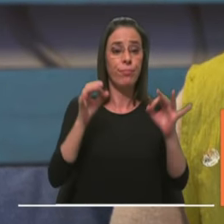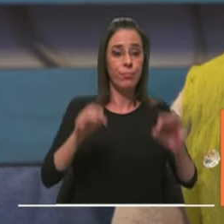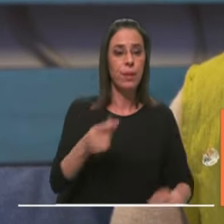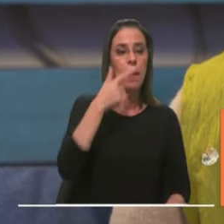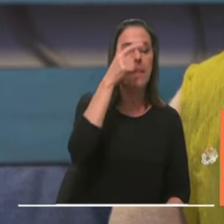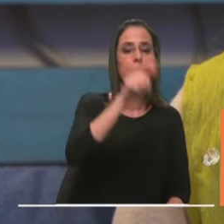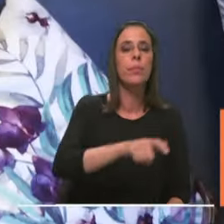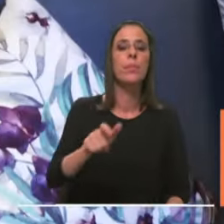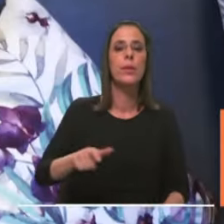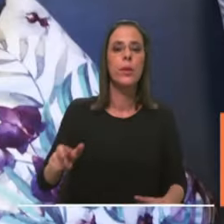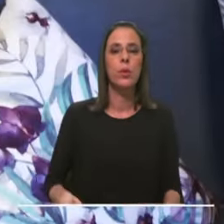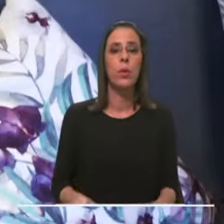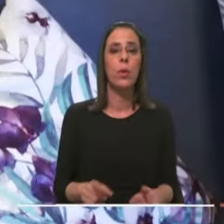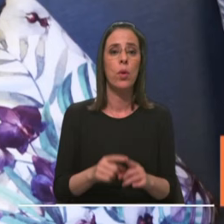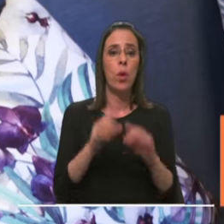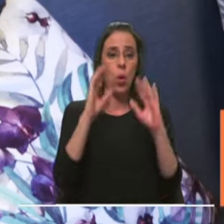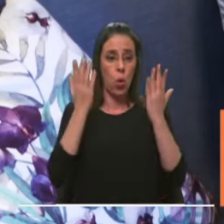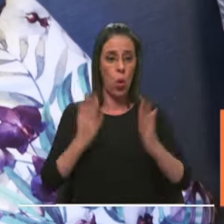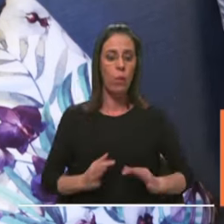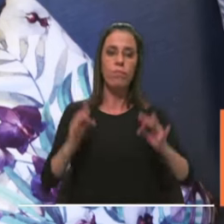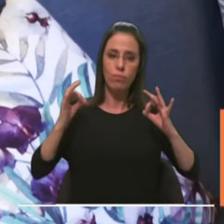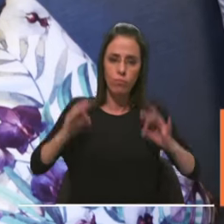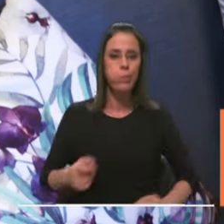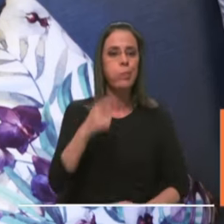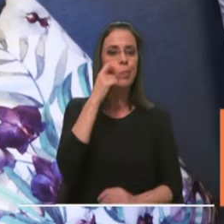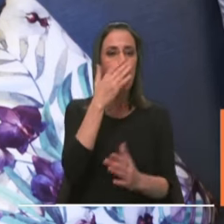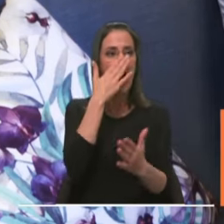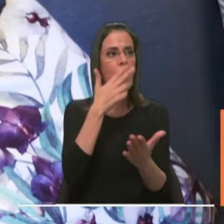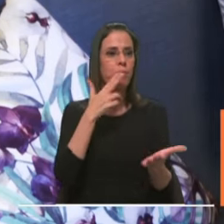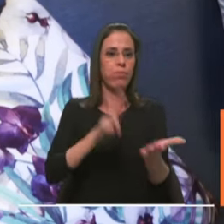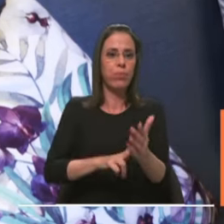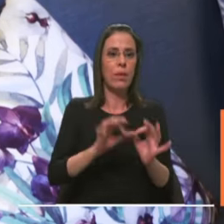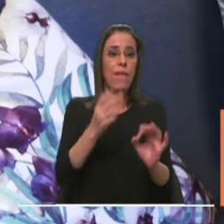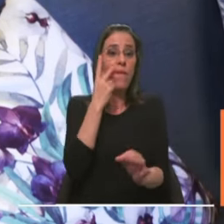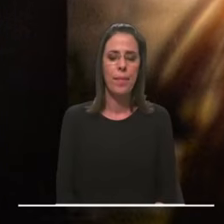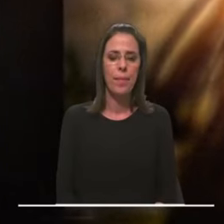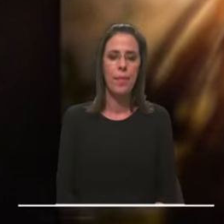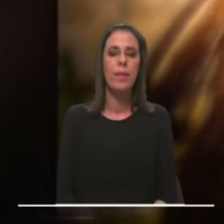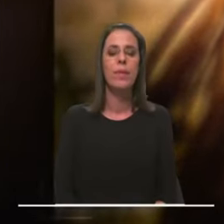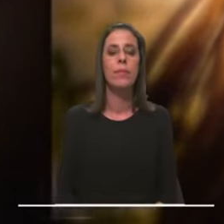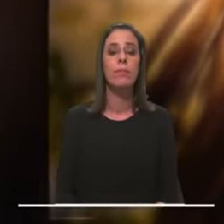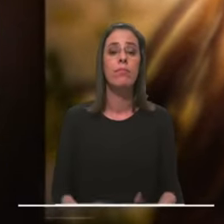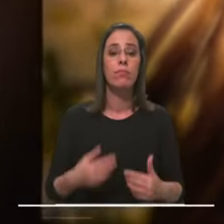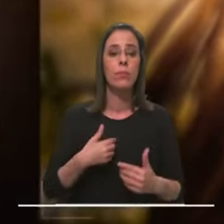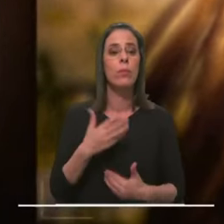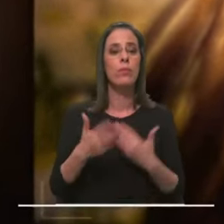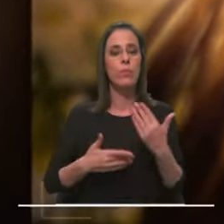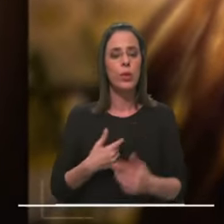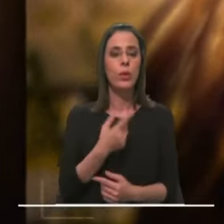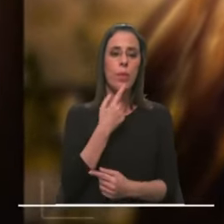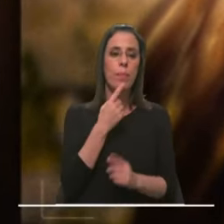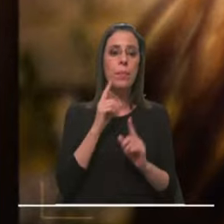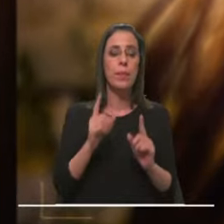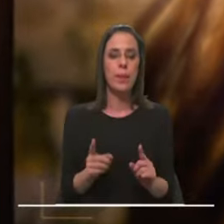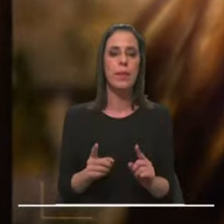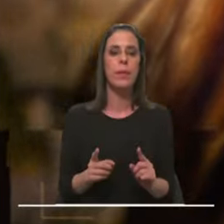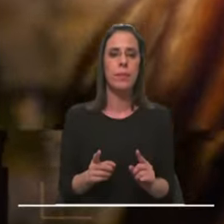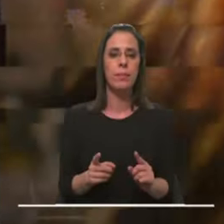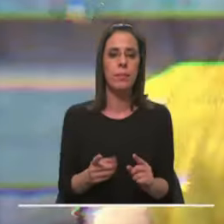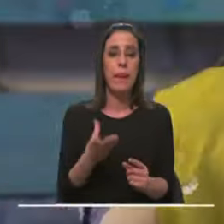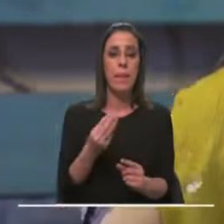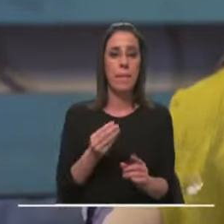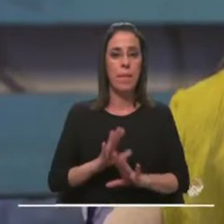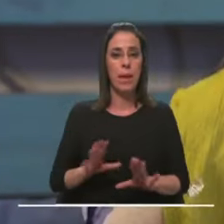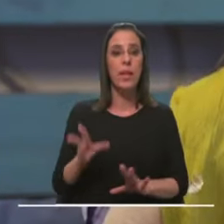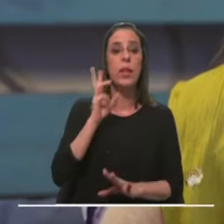pessoa não como Contorno mas já a pessoa como fosse quando tivéssemos vivos já eu depois comecei a perceber e deixar de ter